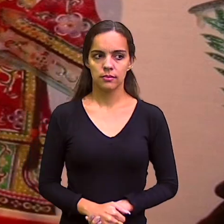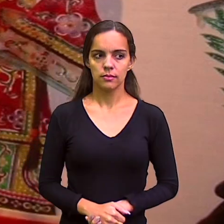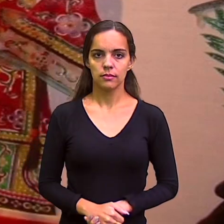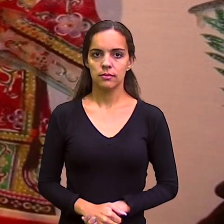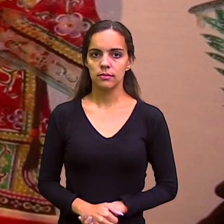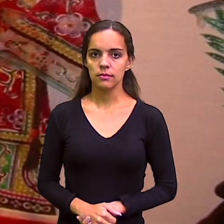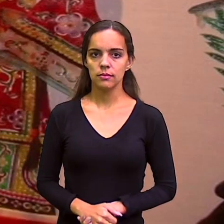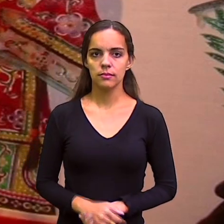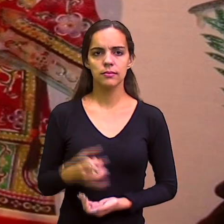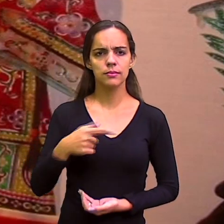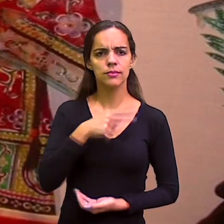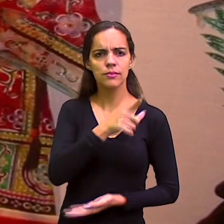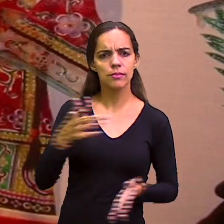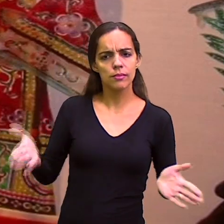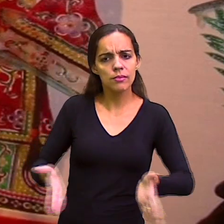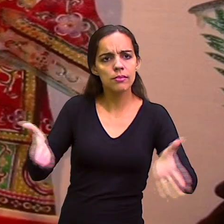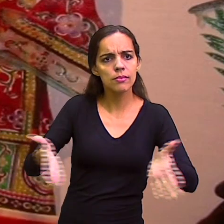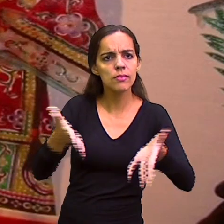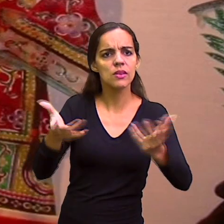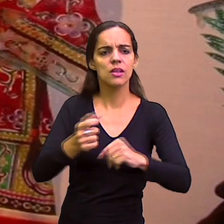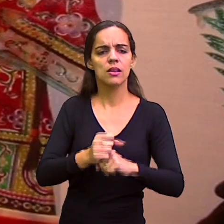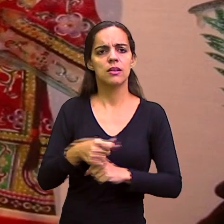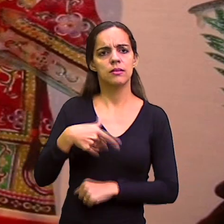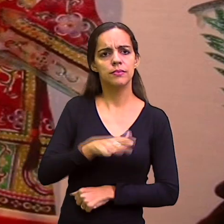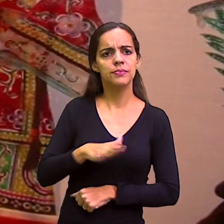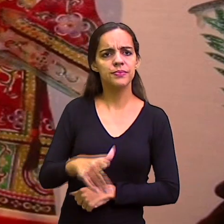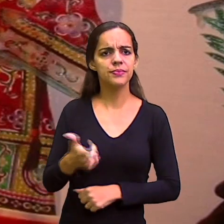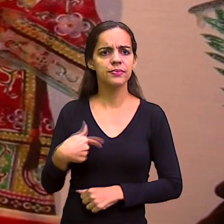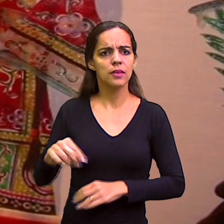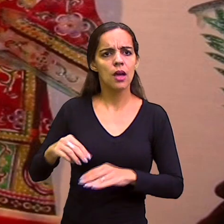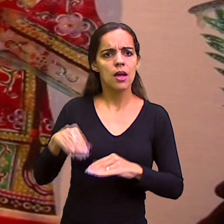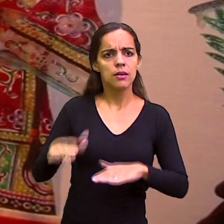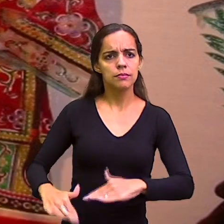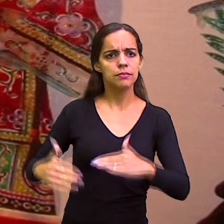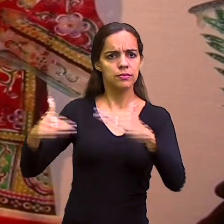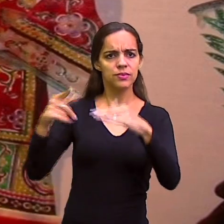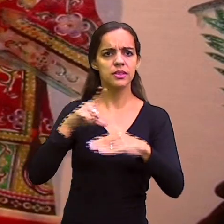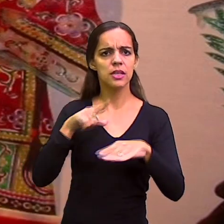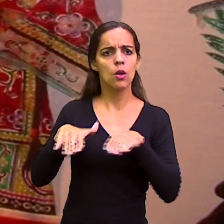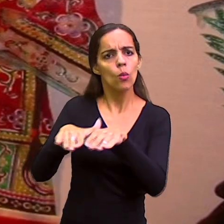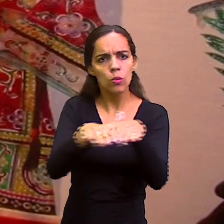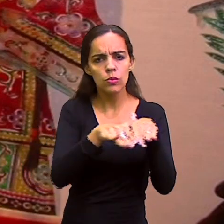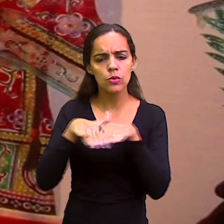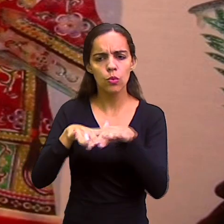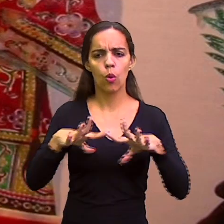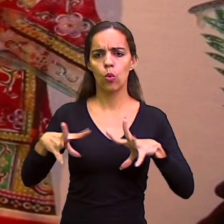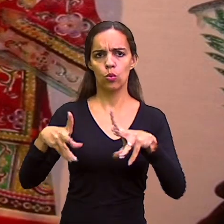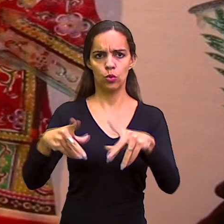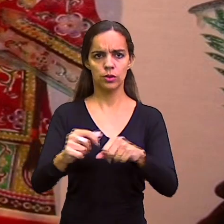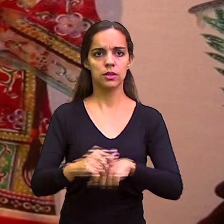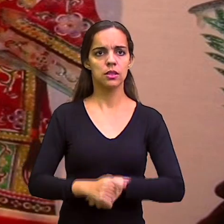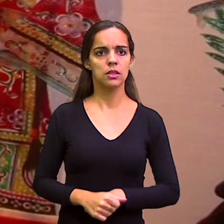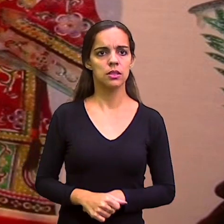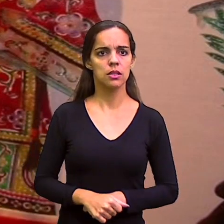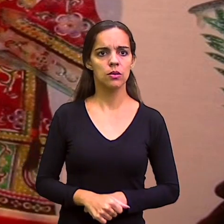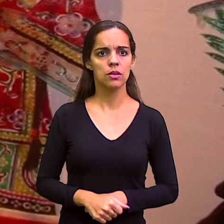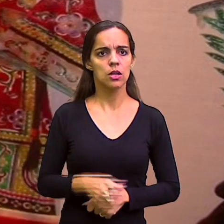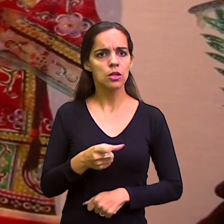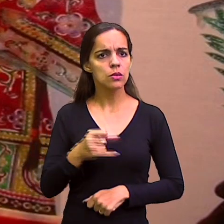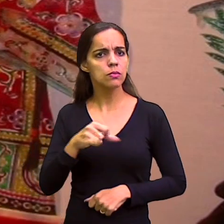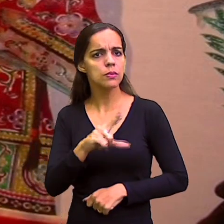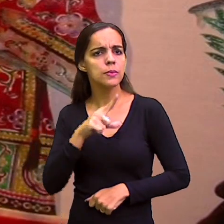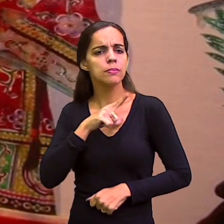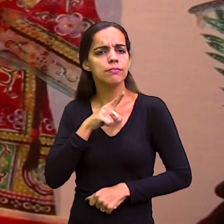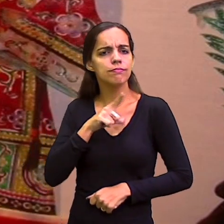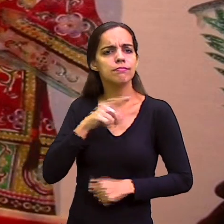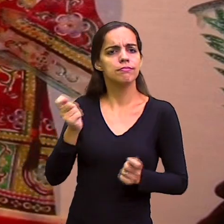crítico, incentiva o consumo consciente, propicia a igualdade entre todos, ensina